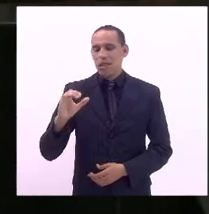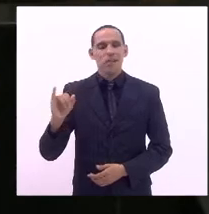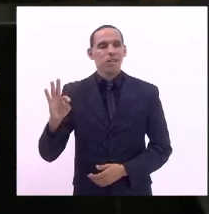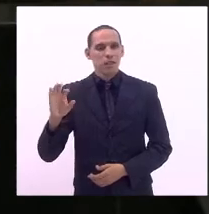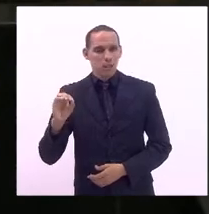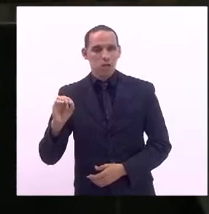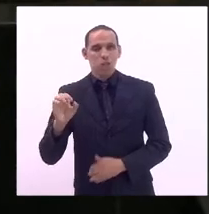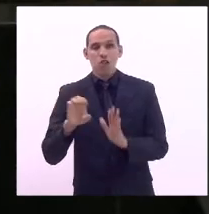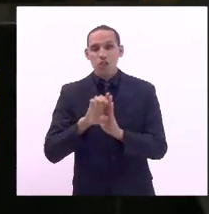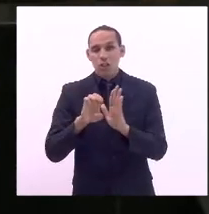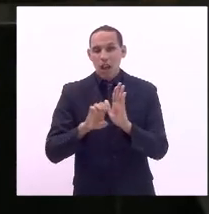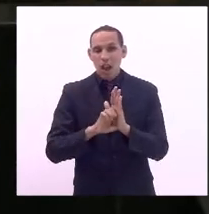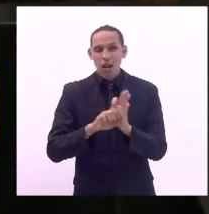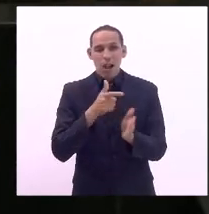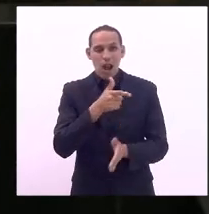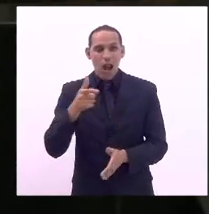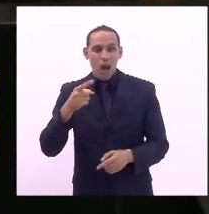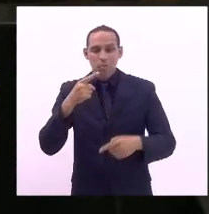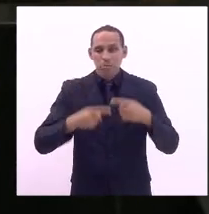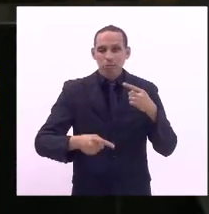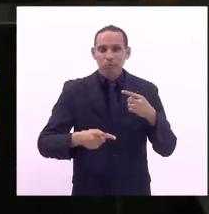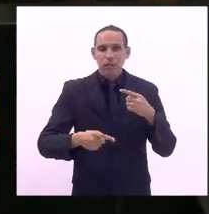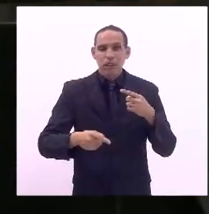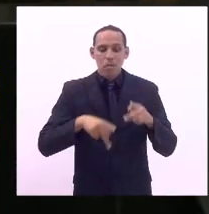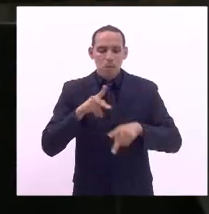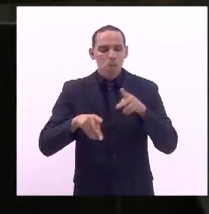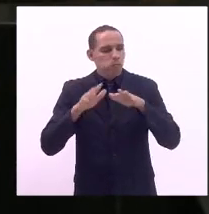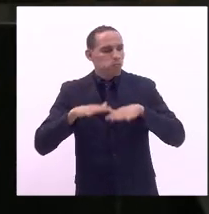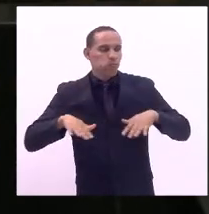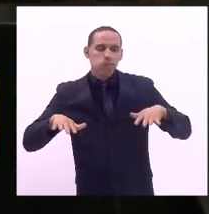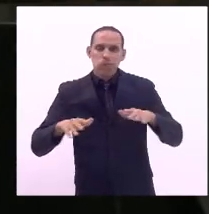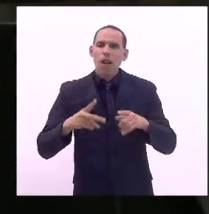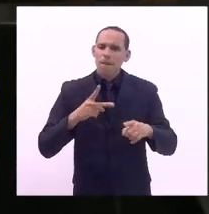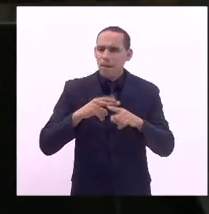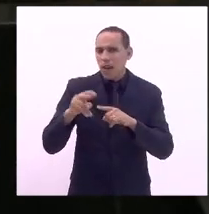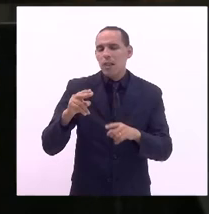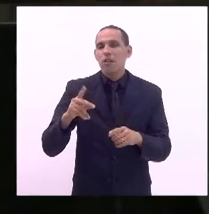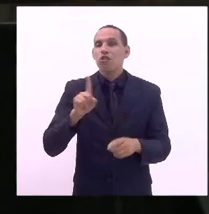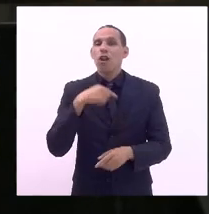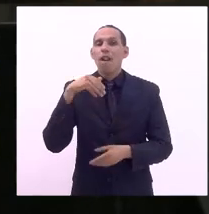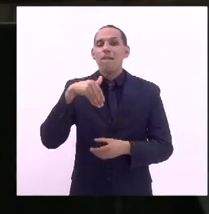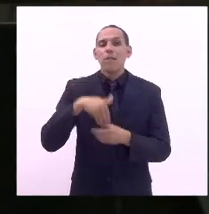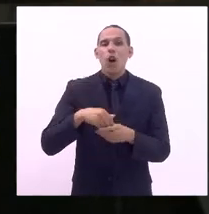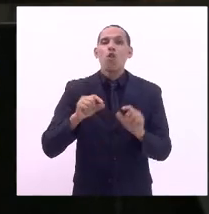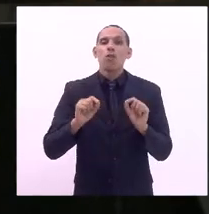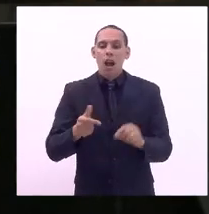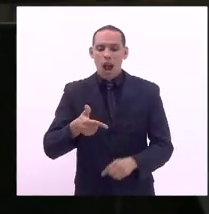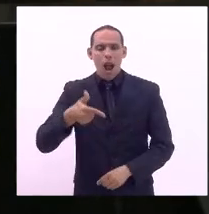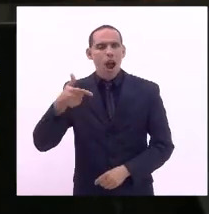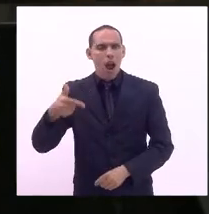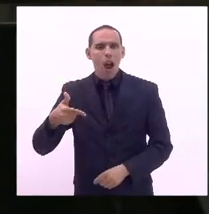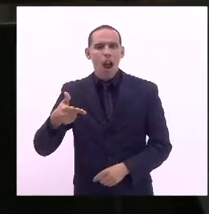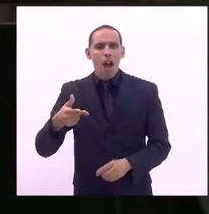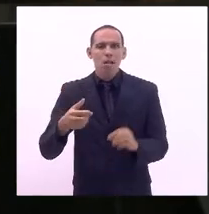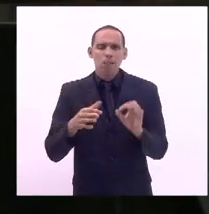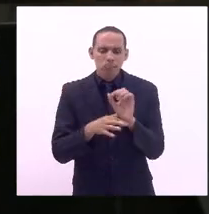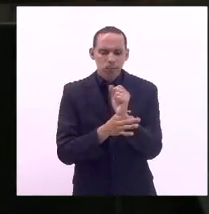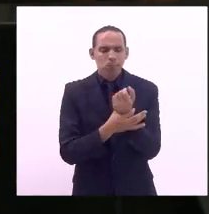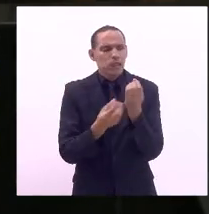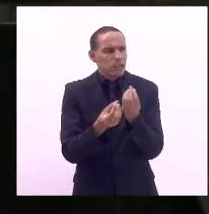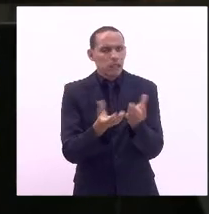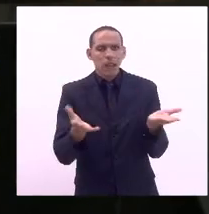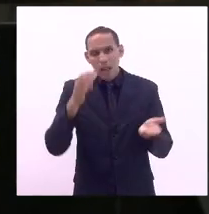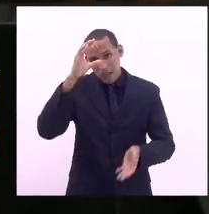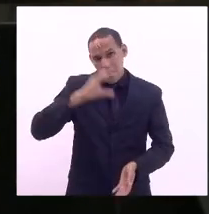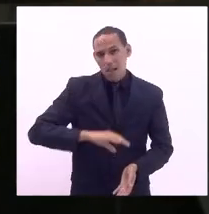A população de bem ganhou. Nós ganhamos. Nós votamos para garantir as armas para o cidadão de